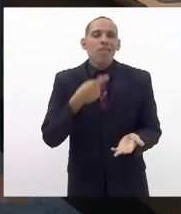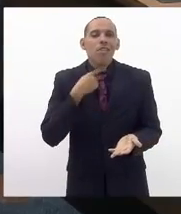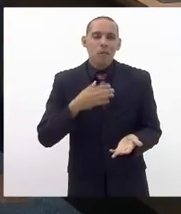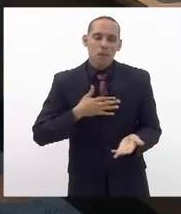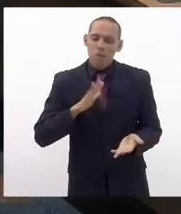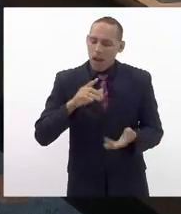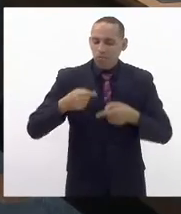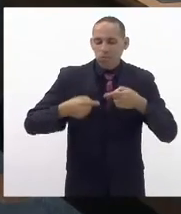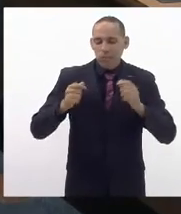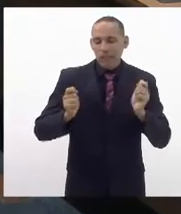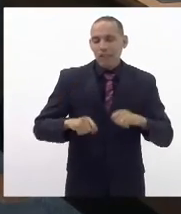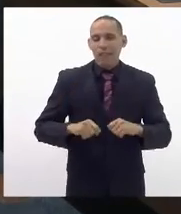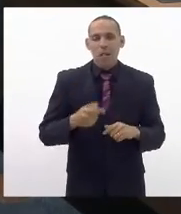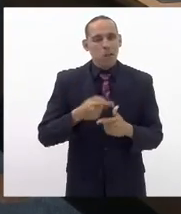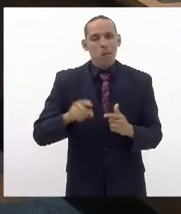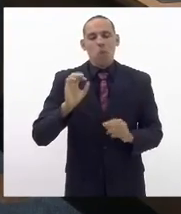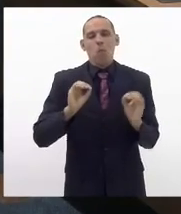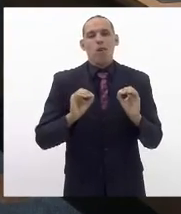nenhum.